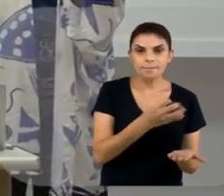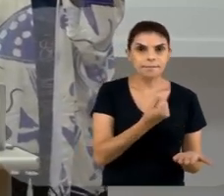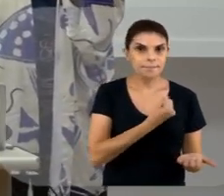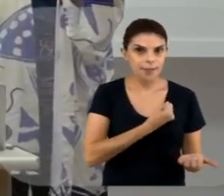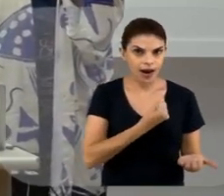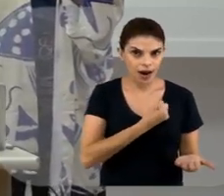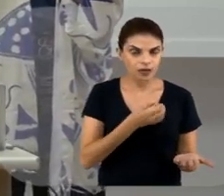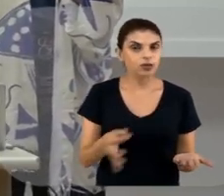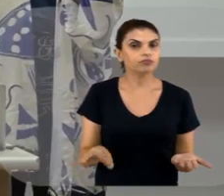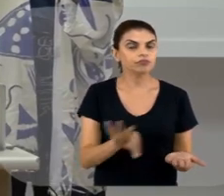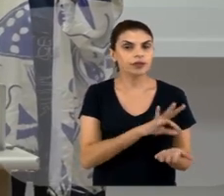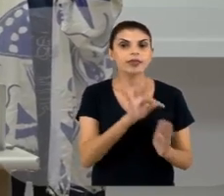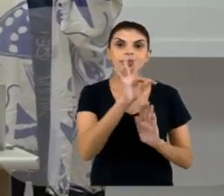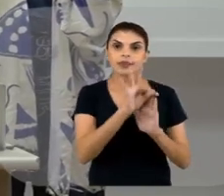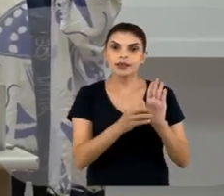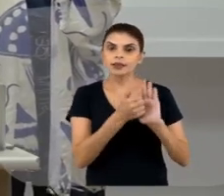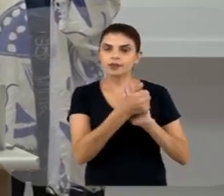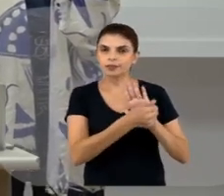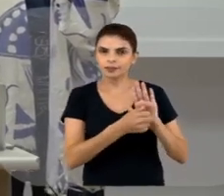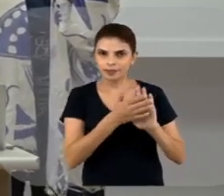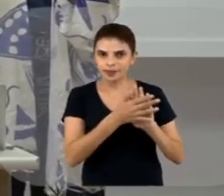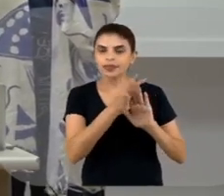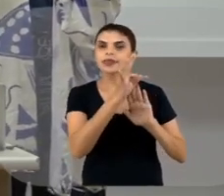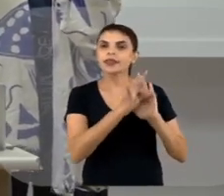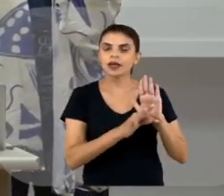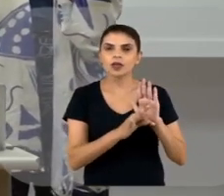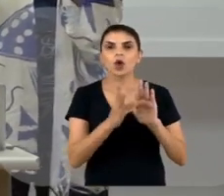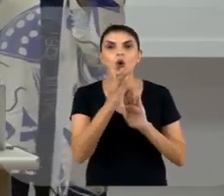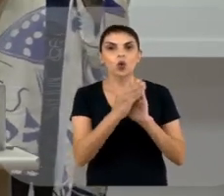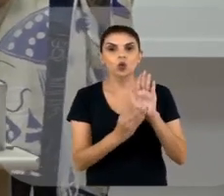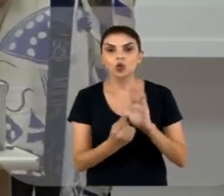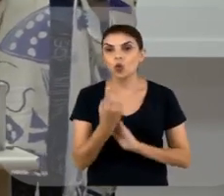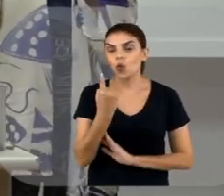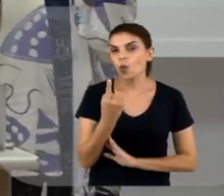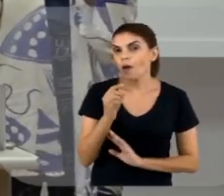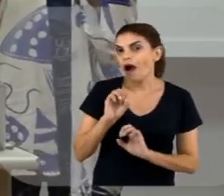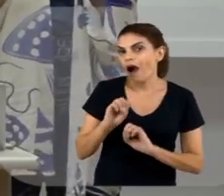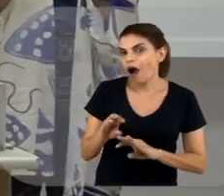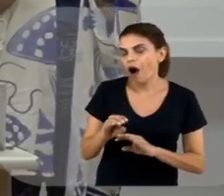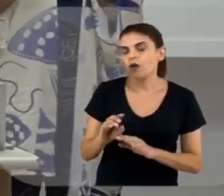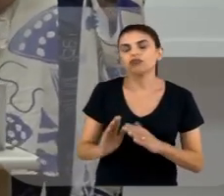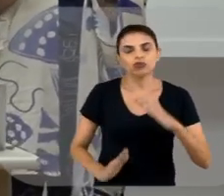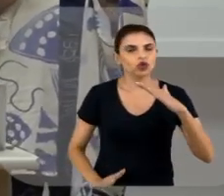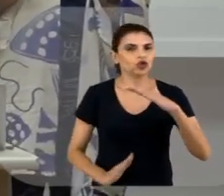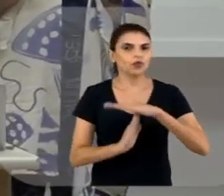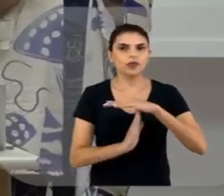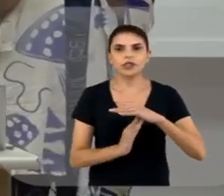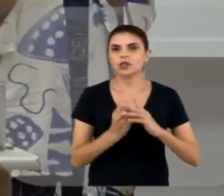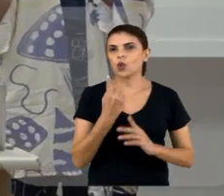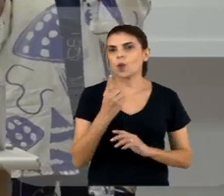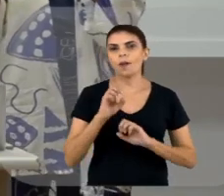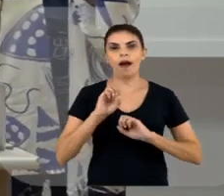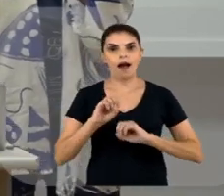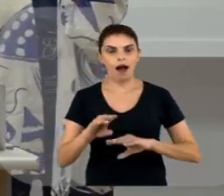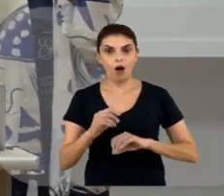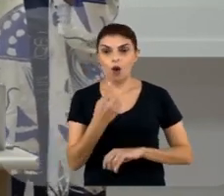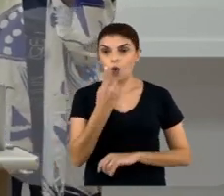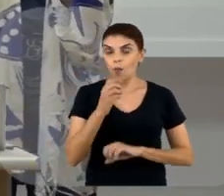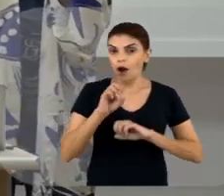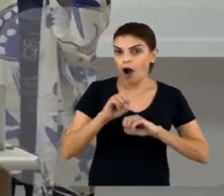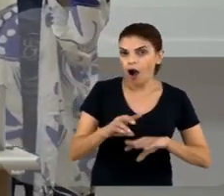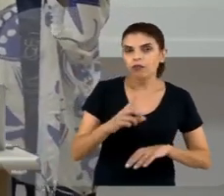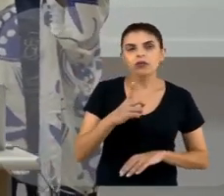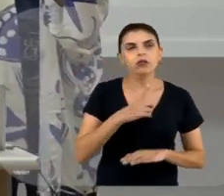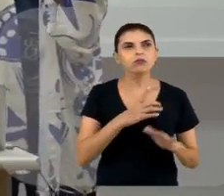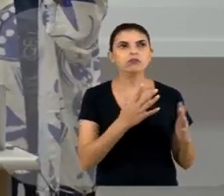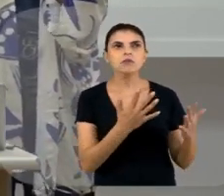gente considera o conteúdo, o material bruto para uma aula, suficiente para uma aula. Essa uma aula vai